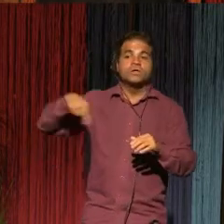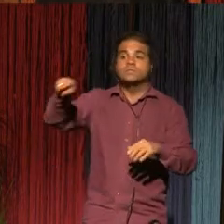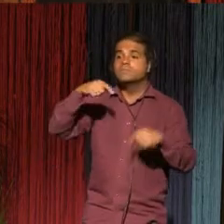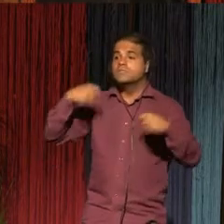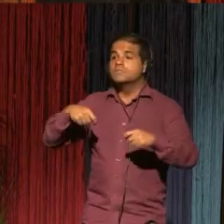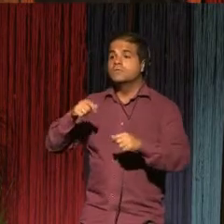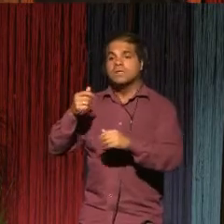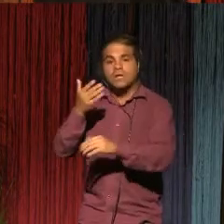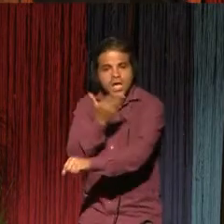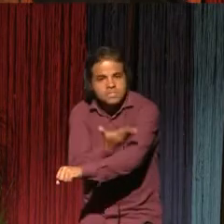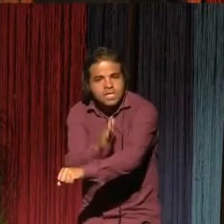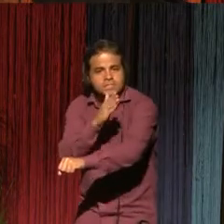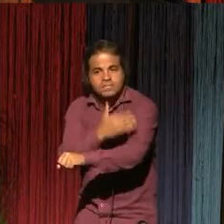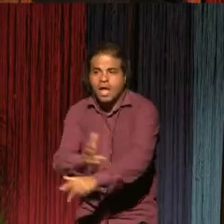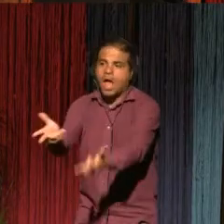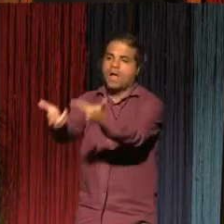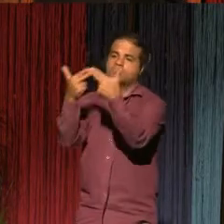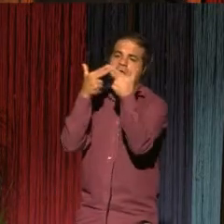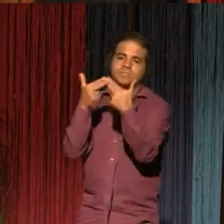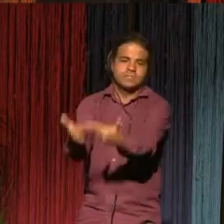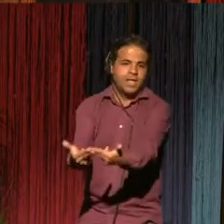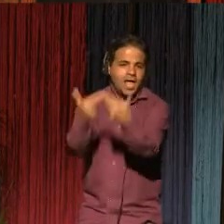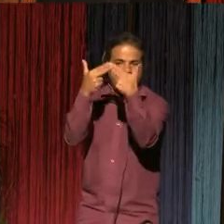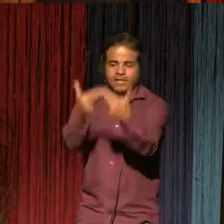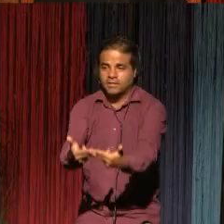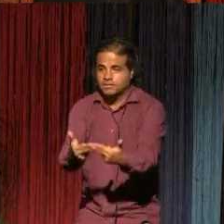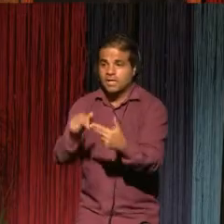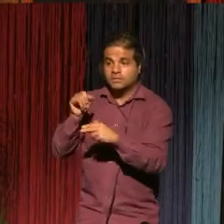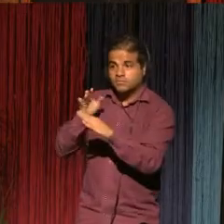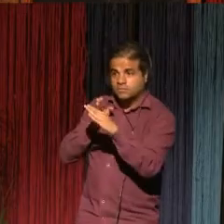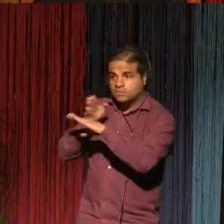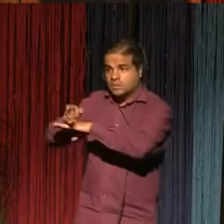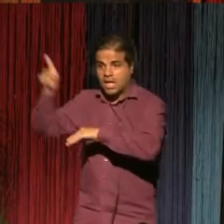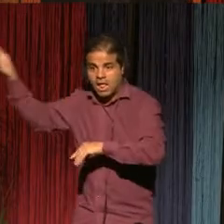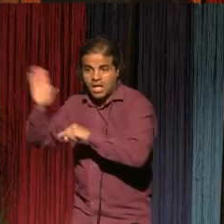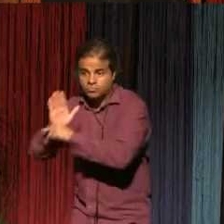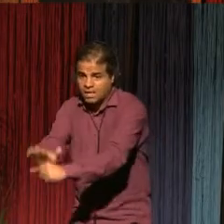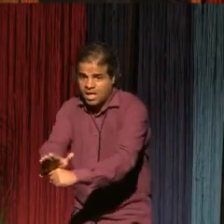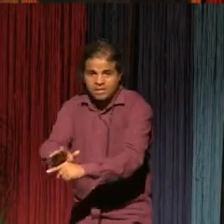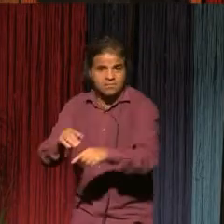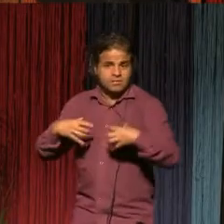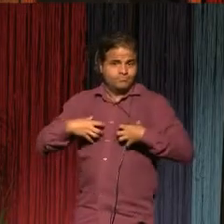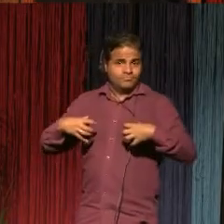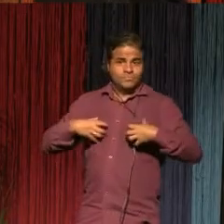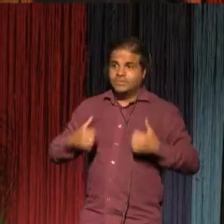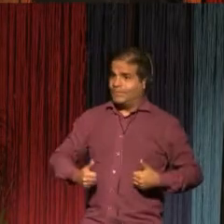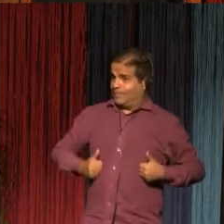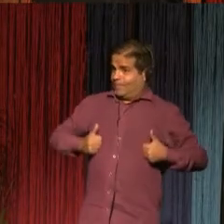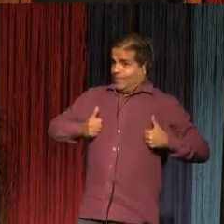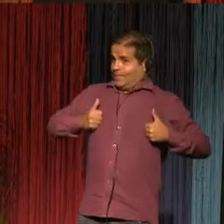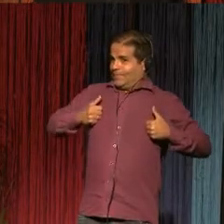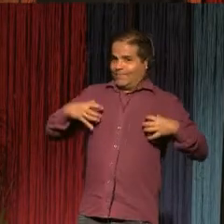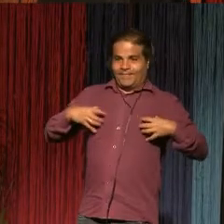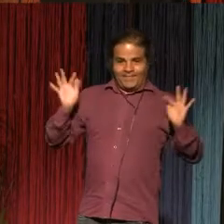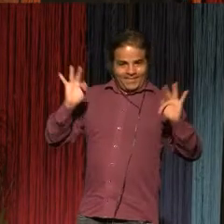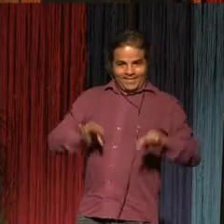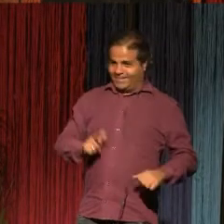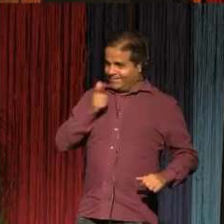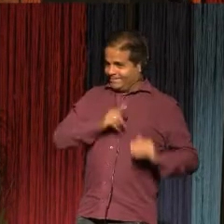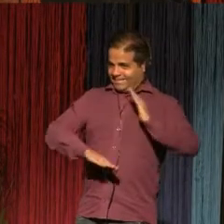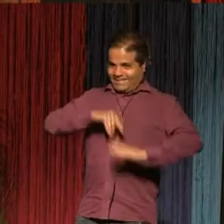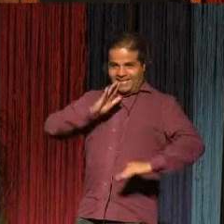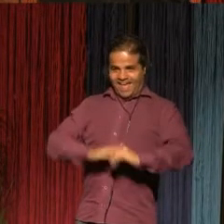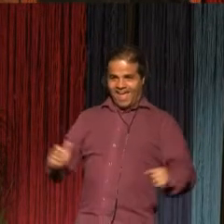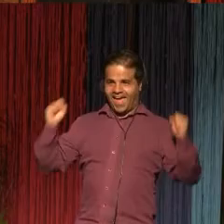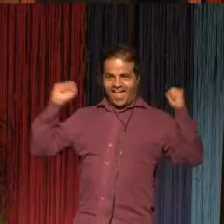que exercitar a paciência. Se você tivesse entrado em cena e ajudado, ele não teria sentido esse orgulho no final de ter conseguido